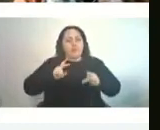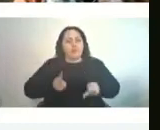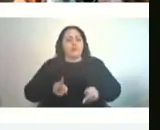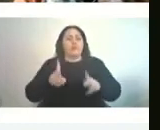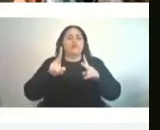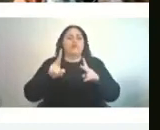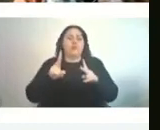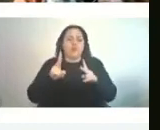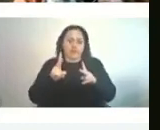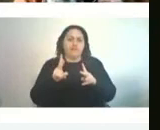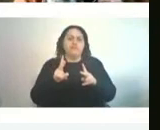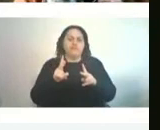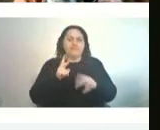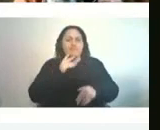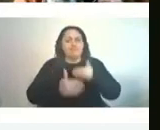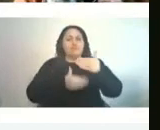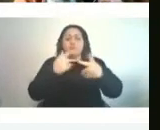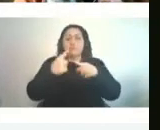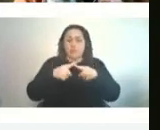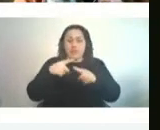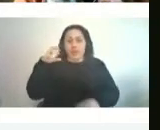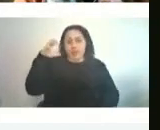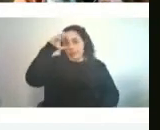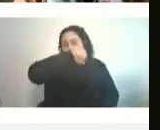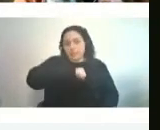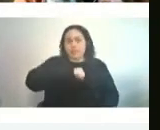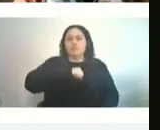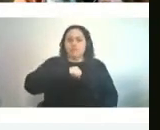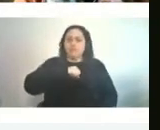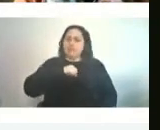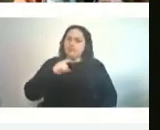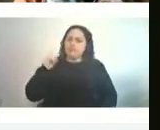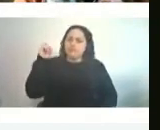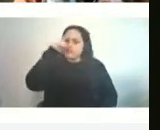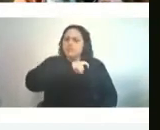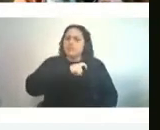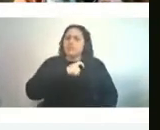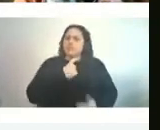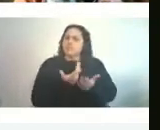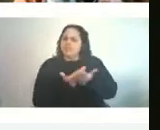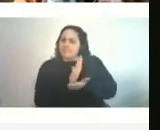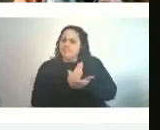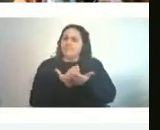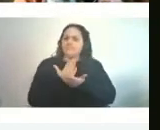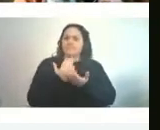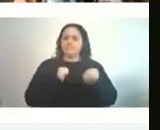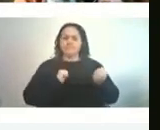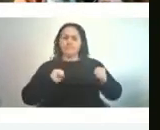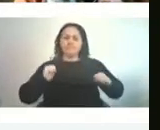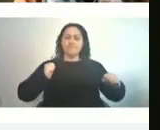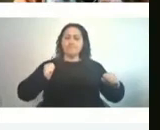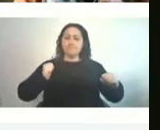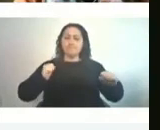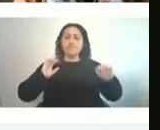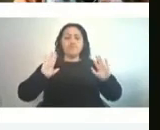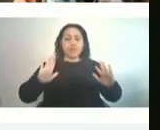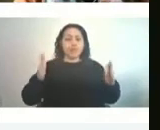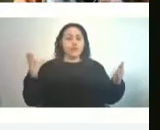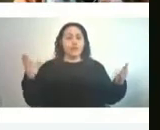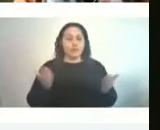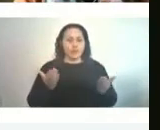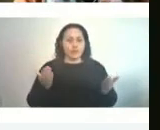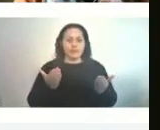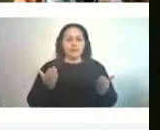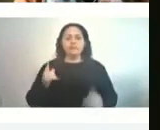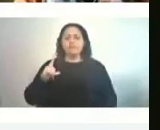processo, porque é árduo aprender, e aprender desacomoda. E a gente tem atualmente, assim, a gente